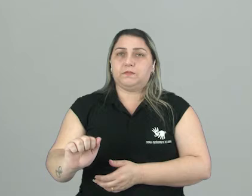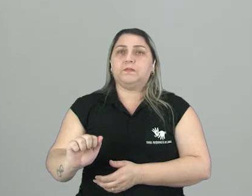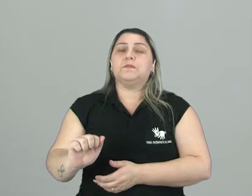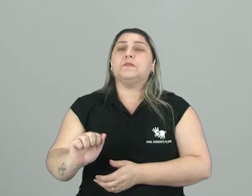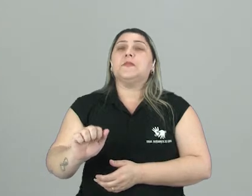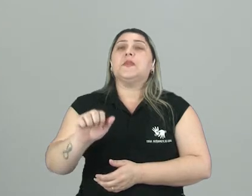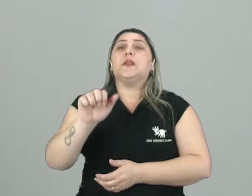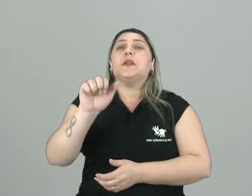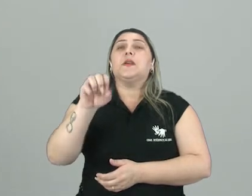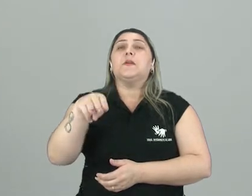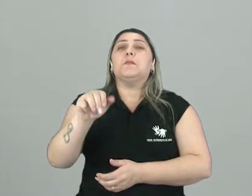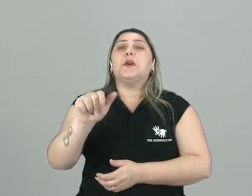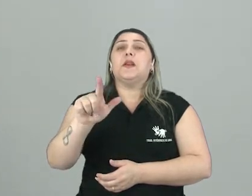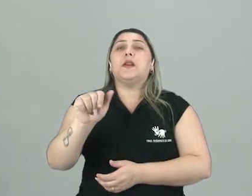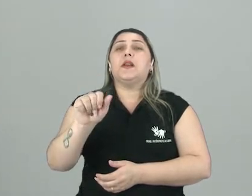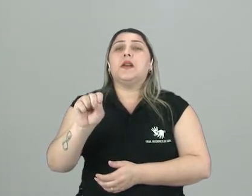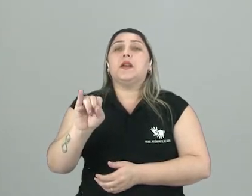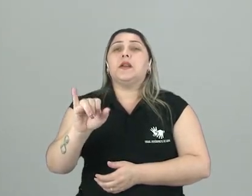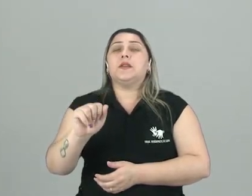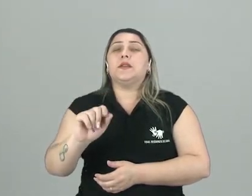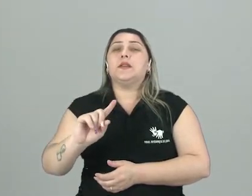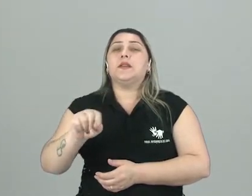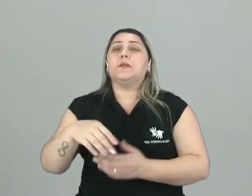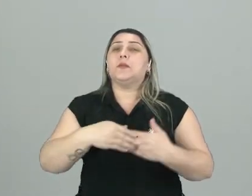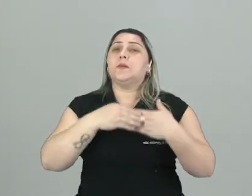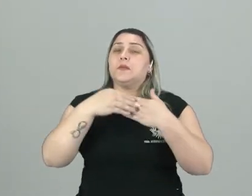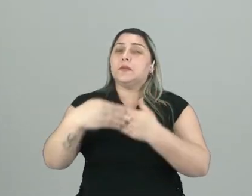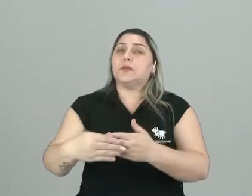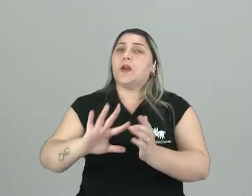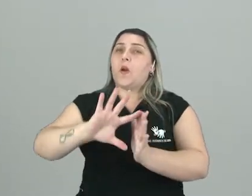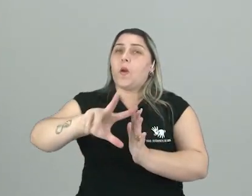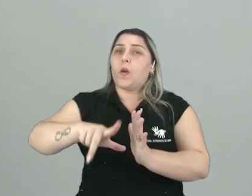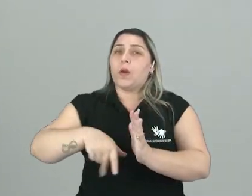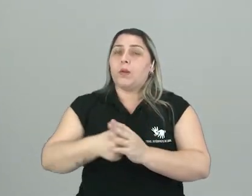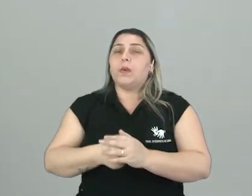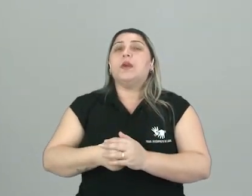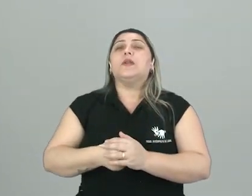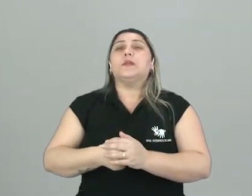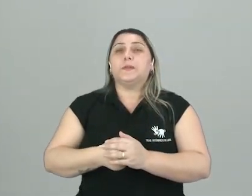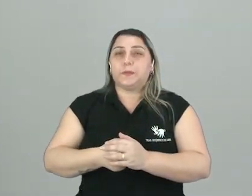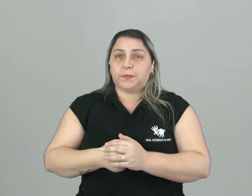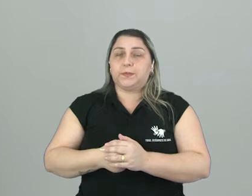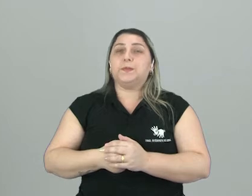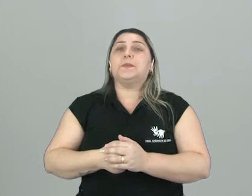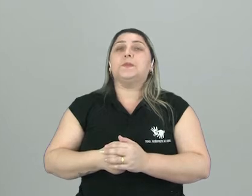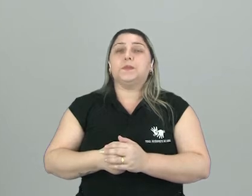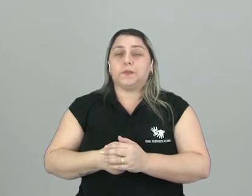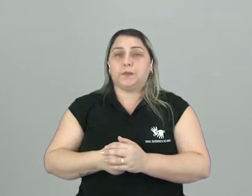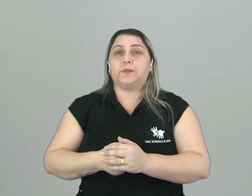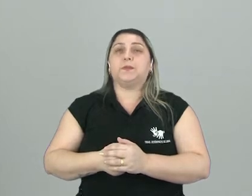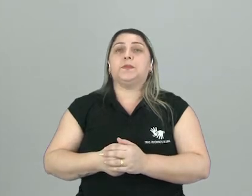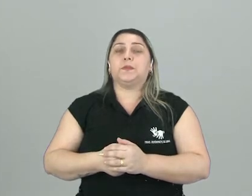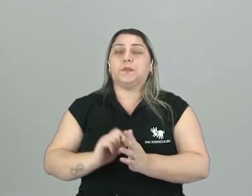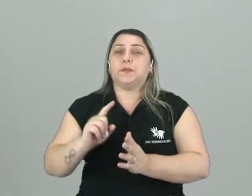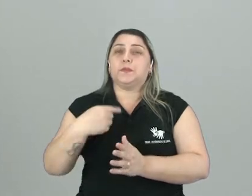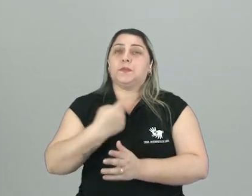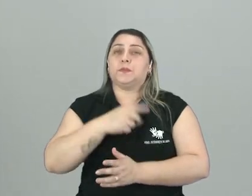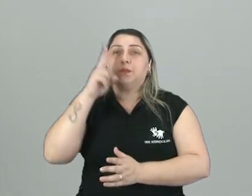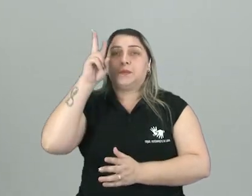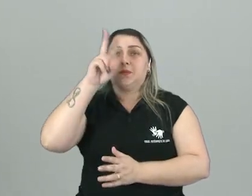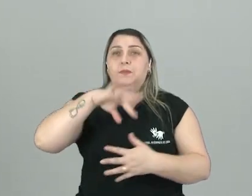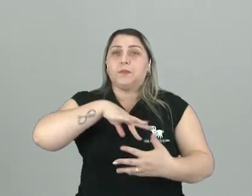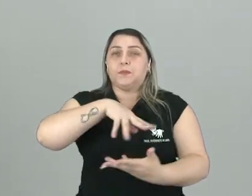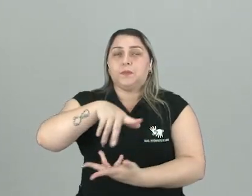da Malásia, depois de um contrabando, que é considerado um dos maiores roubos da biopirataria da nossa história